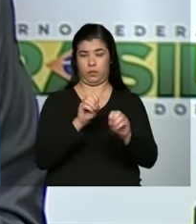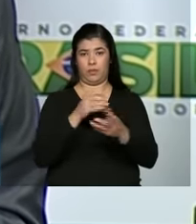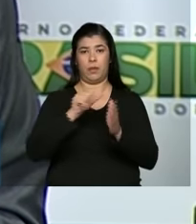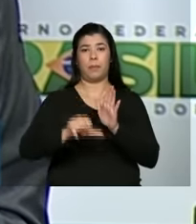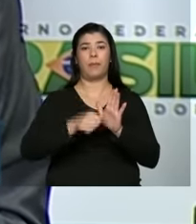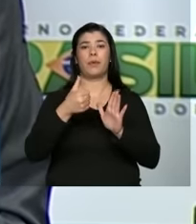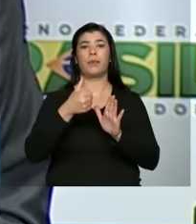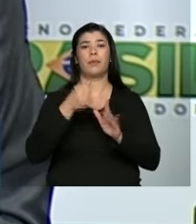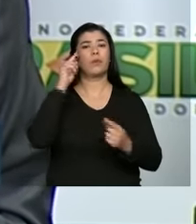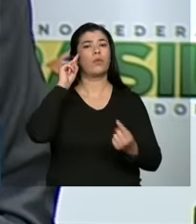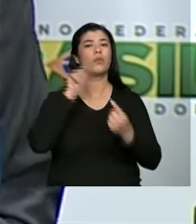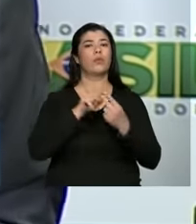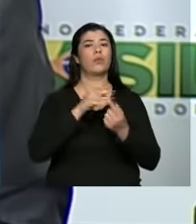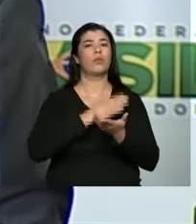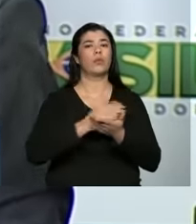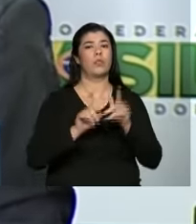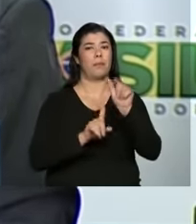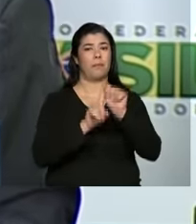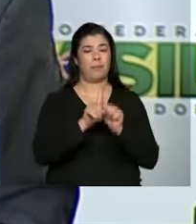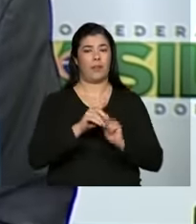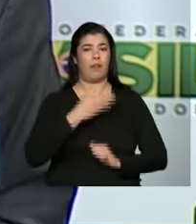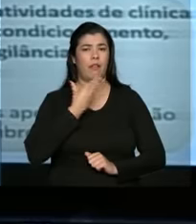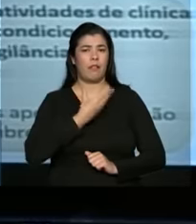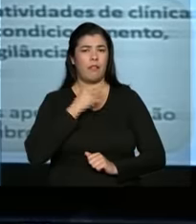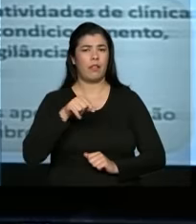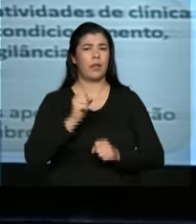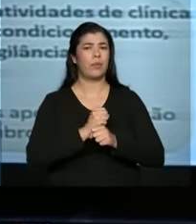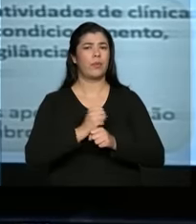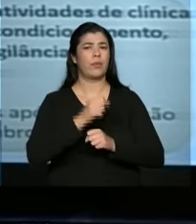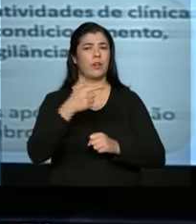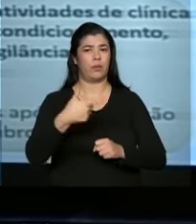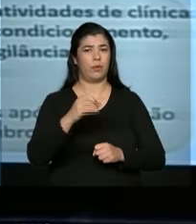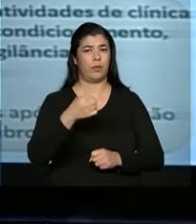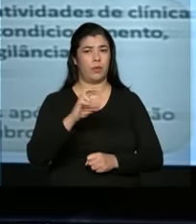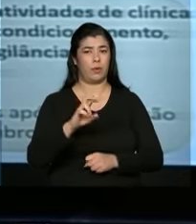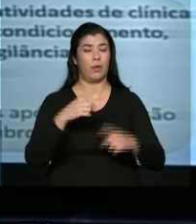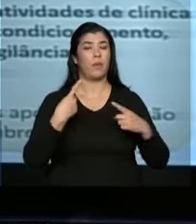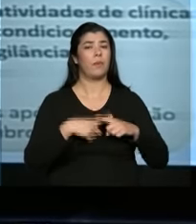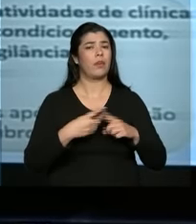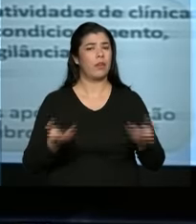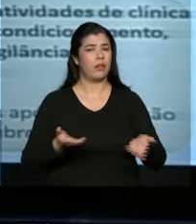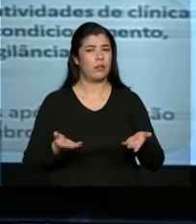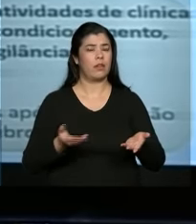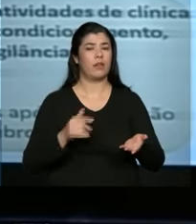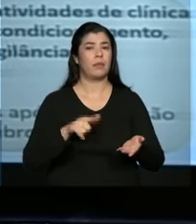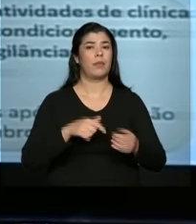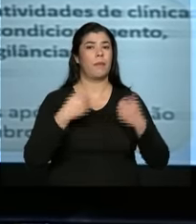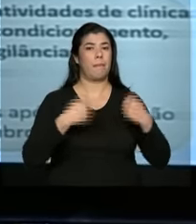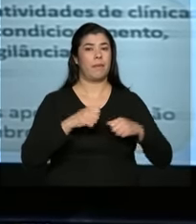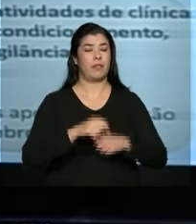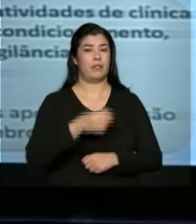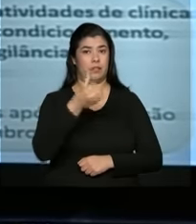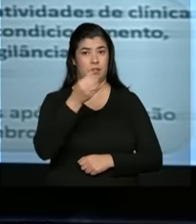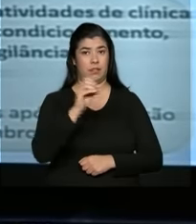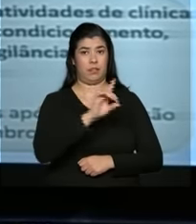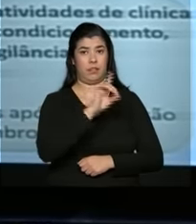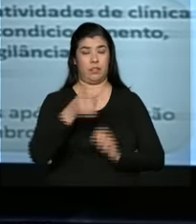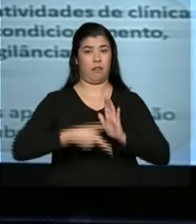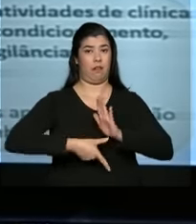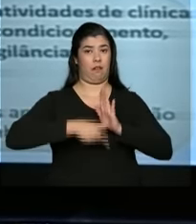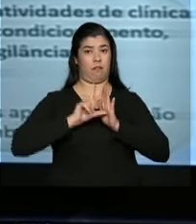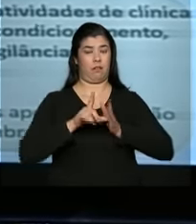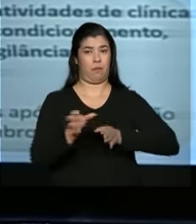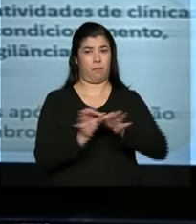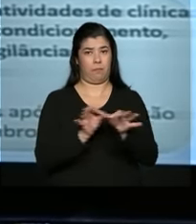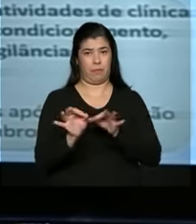começar em dezembro deste ano por que dezembro deste ano porque nós dependemos nós precisamos de uns 2 meses de 60 dias de preparação